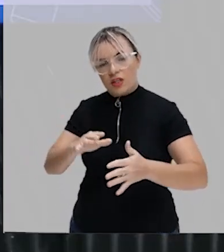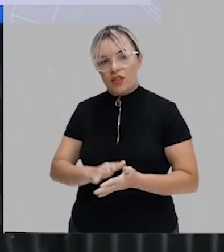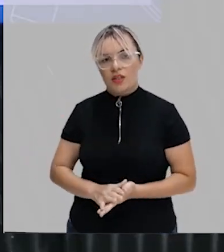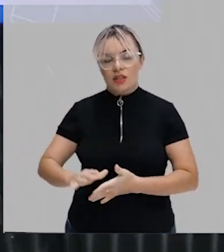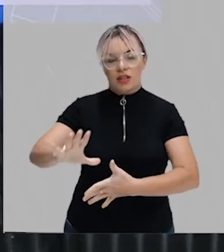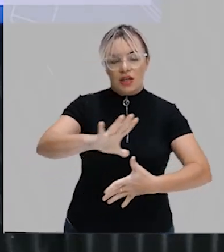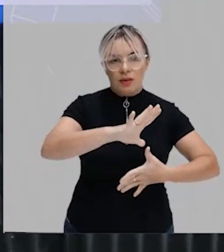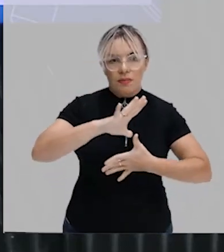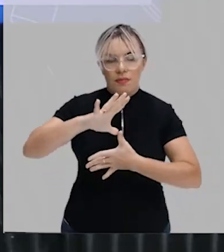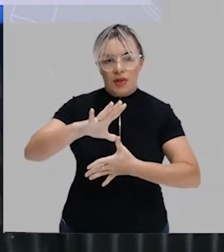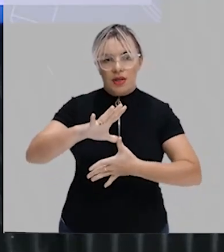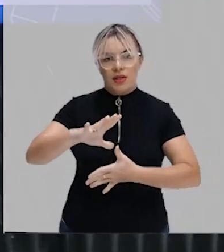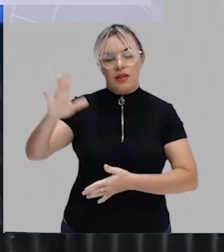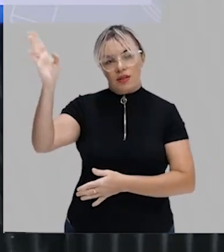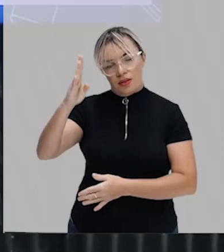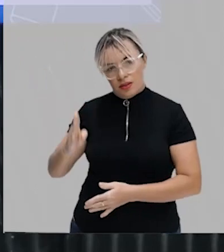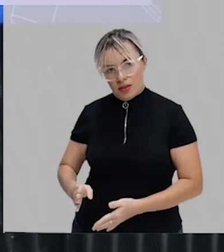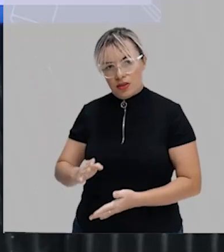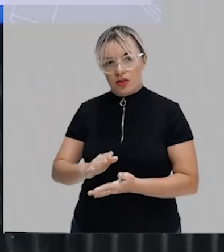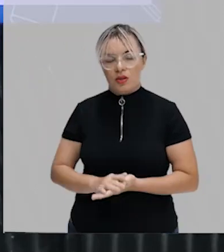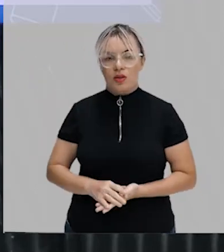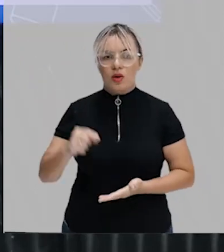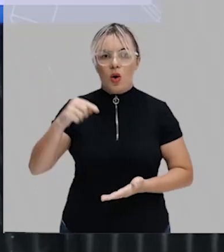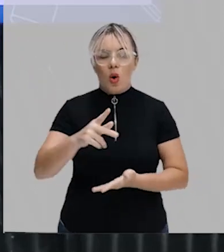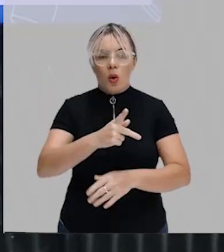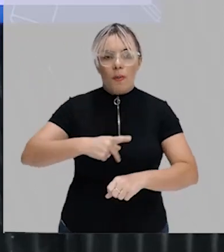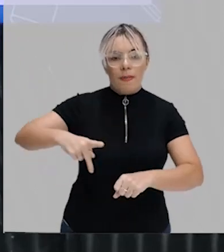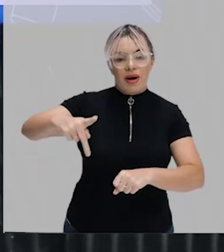Brasil, o Estado ele vai fazer isso